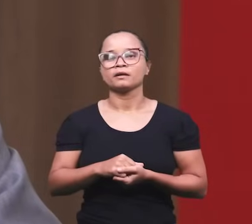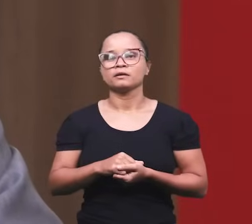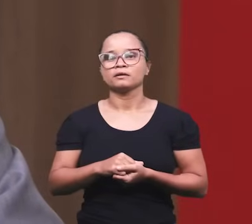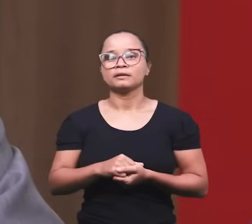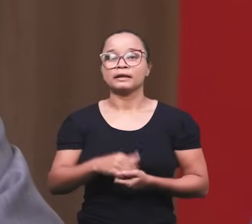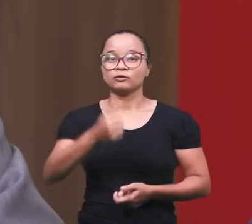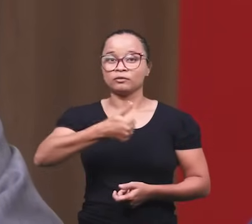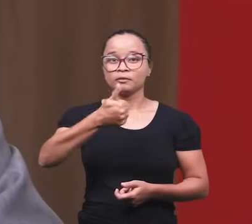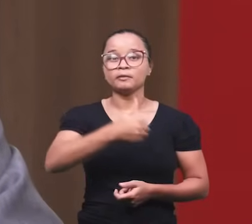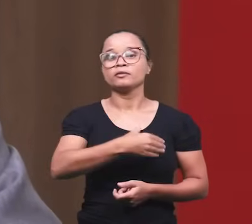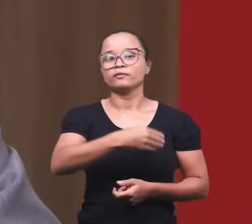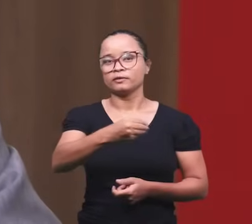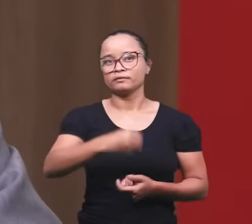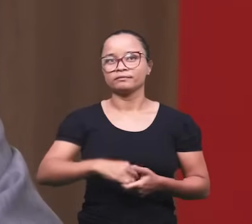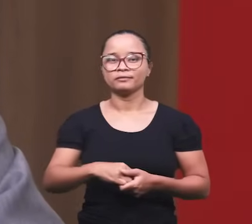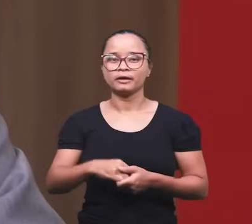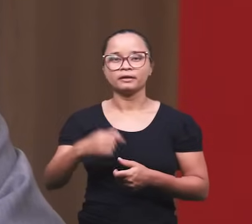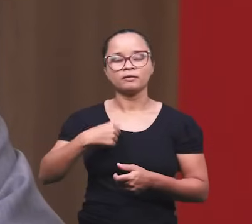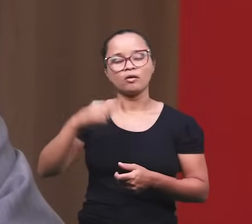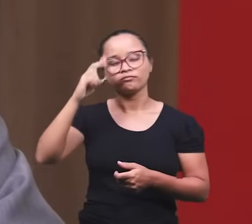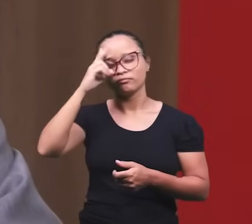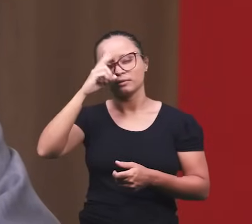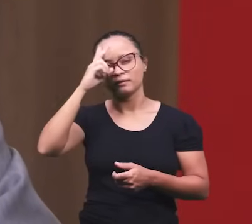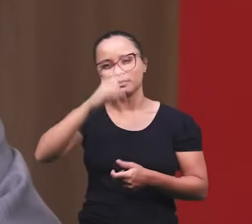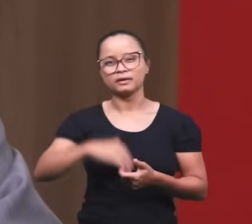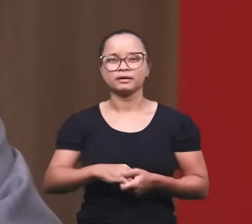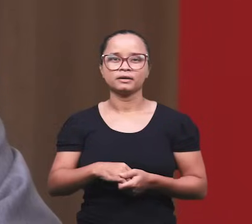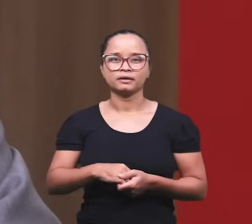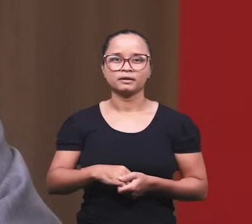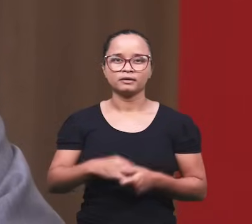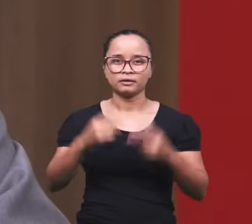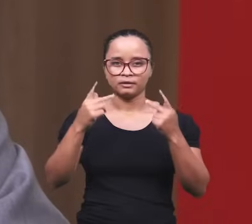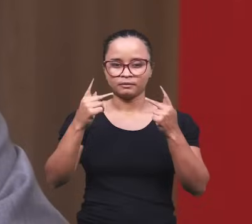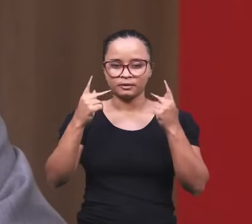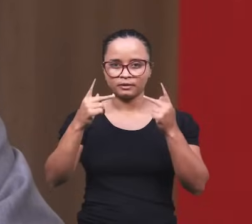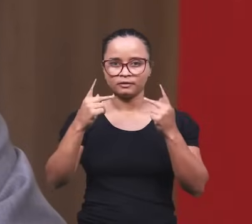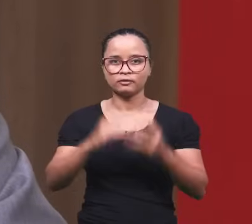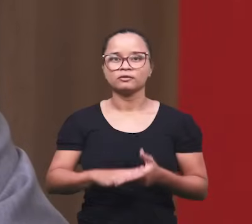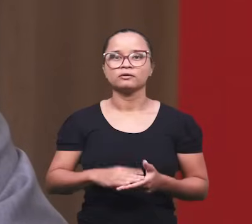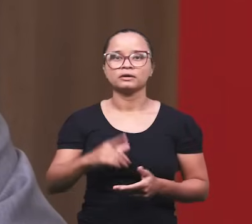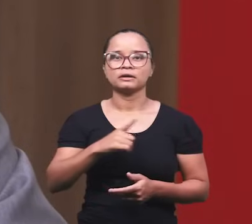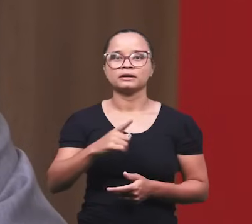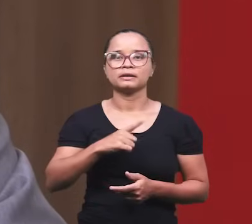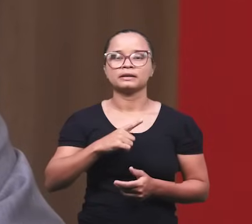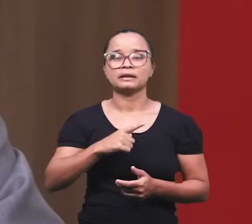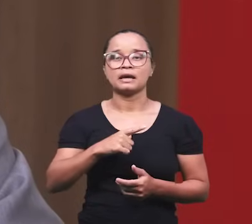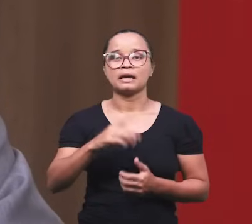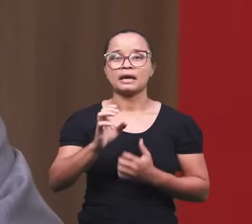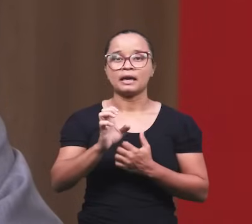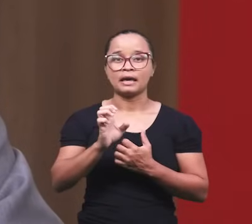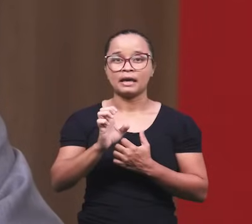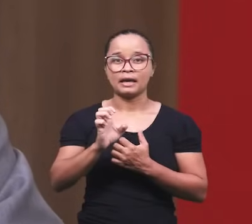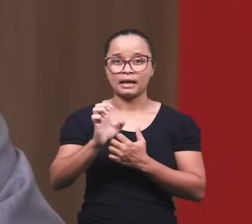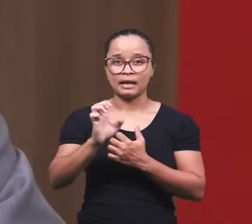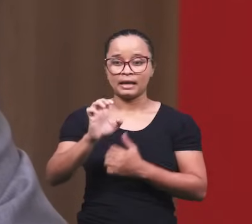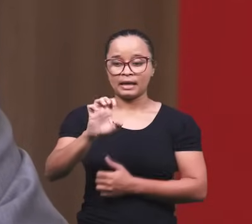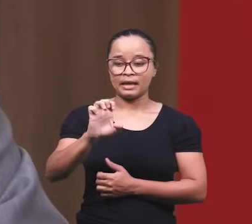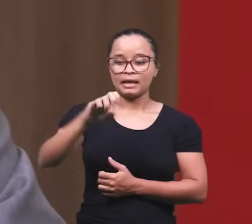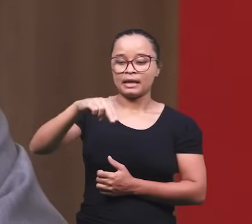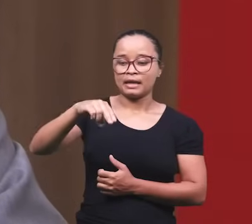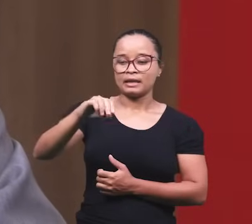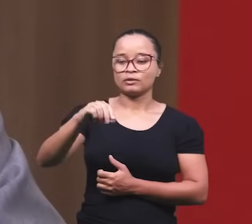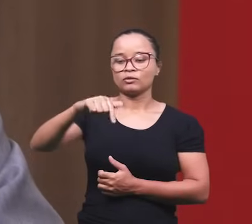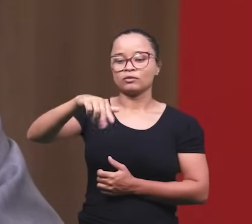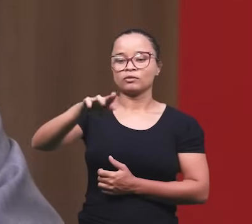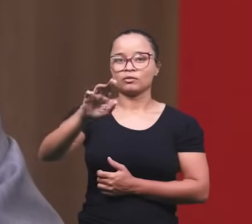dos dos primogênitos né e e me fez lembrar até de uma mensagem outro dia de Enoque né Enoque andou com Deus uhum